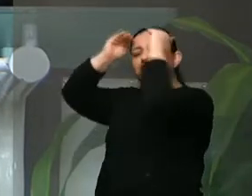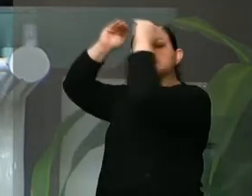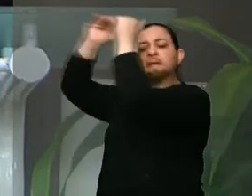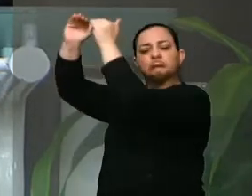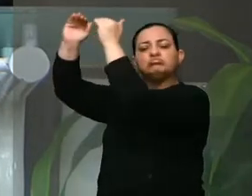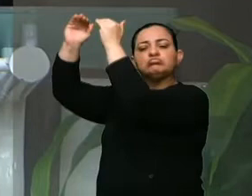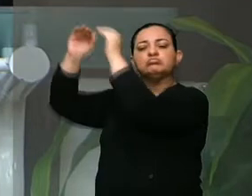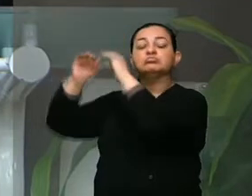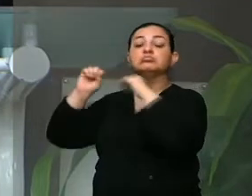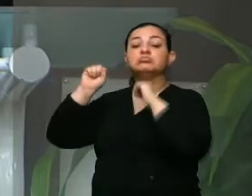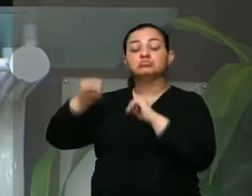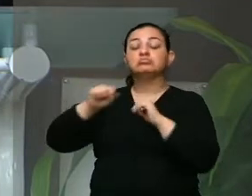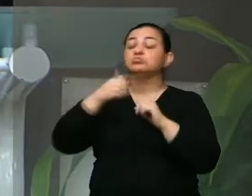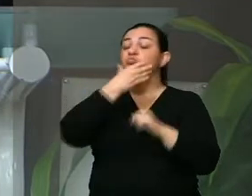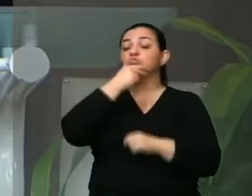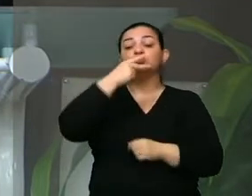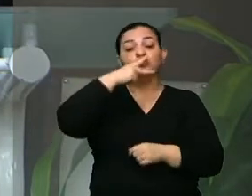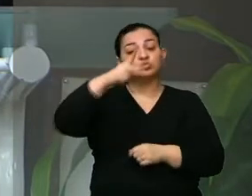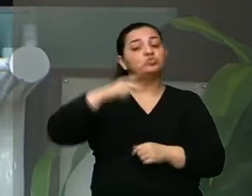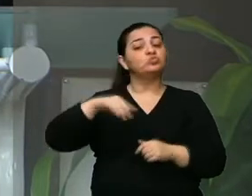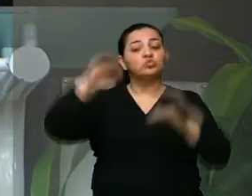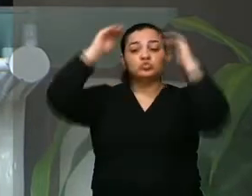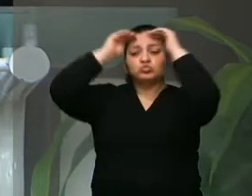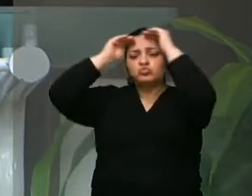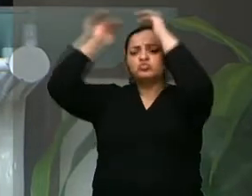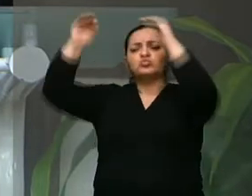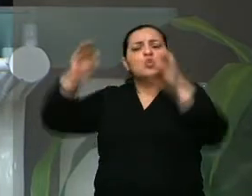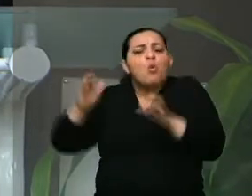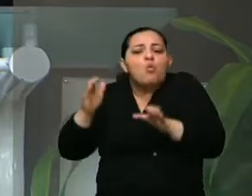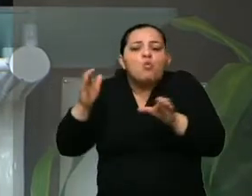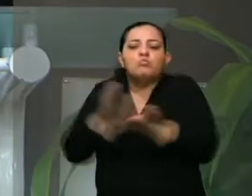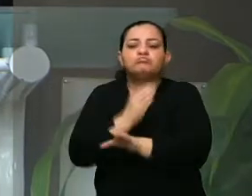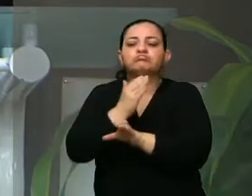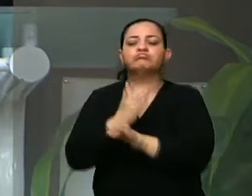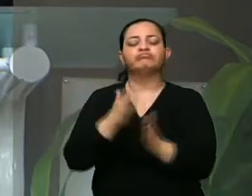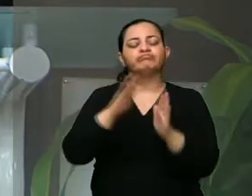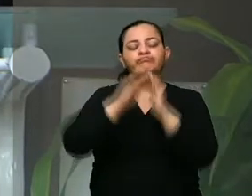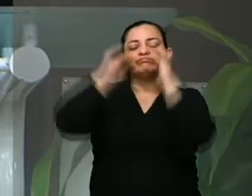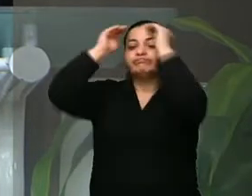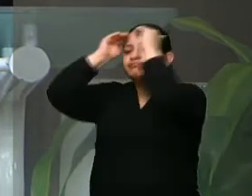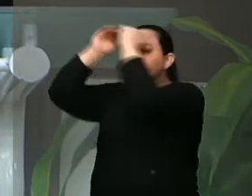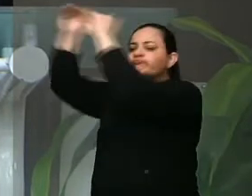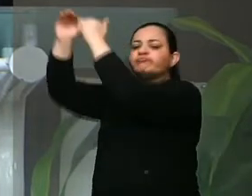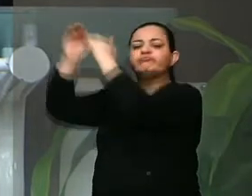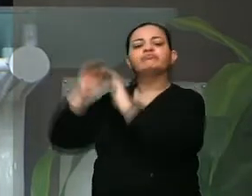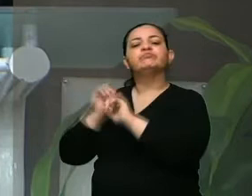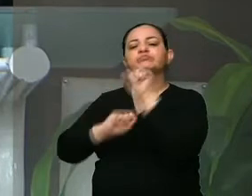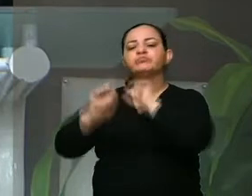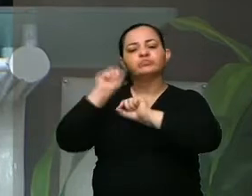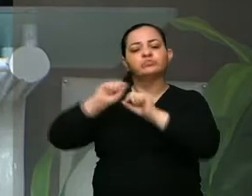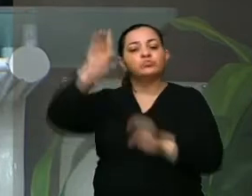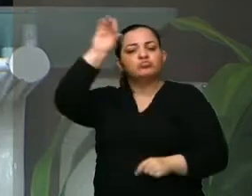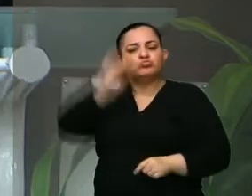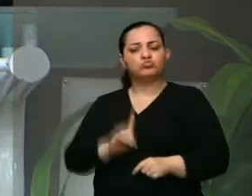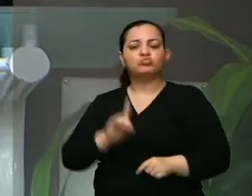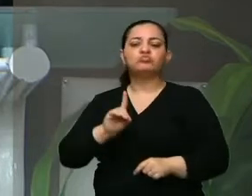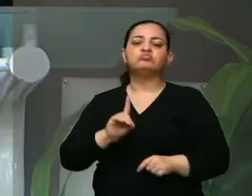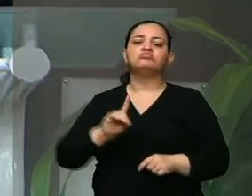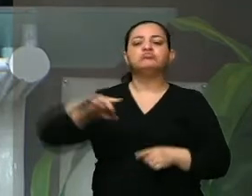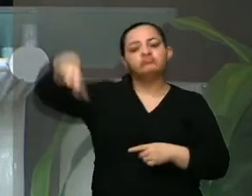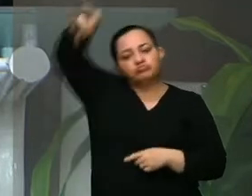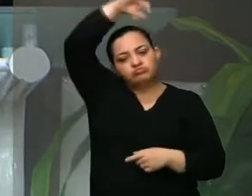e o profeta diz a obediência completa a palavra de deus te dá direito ao